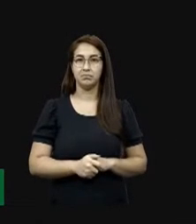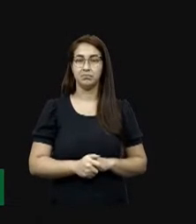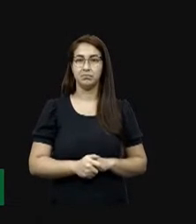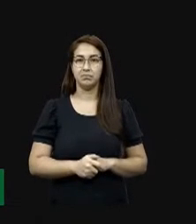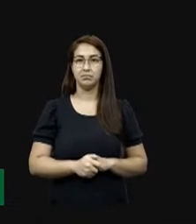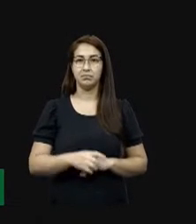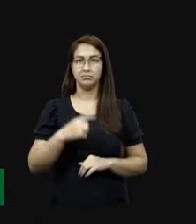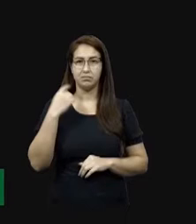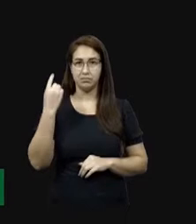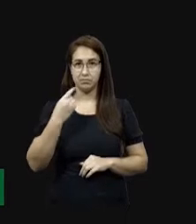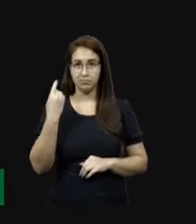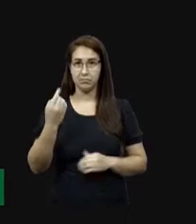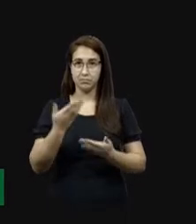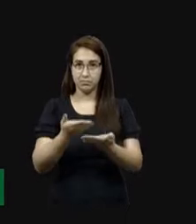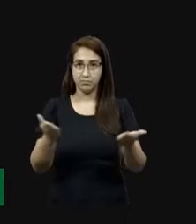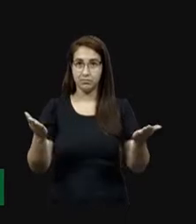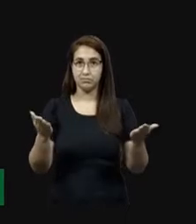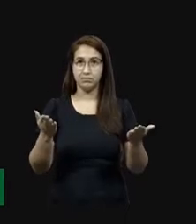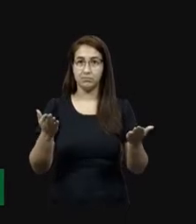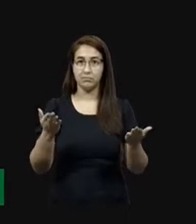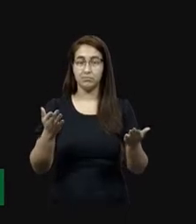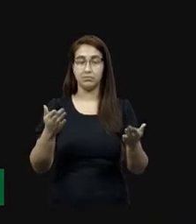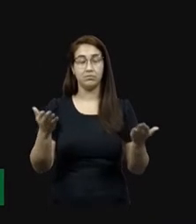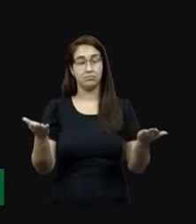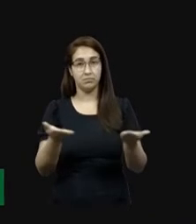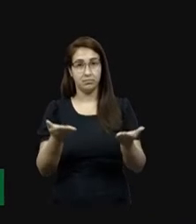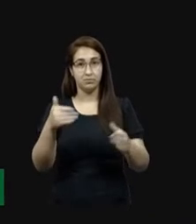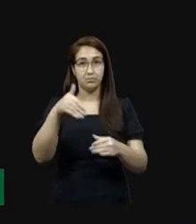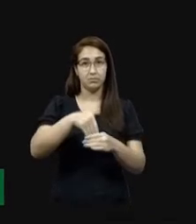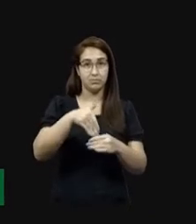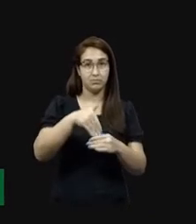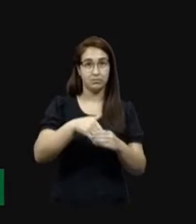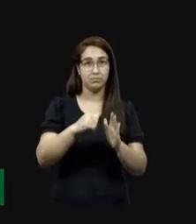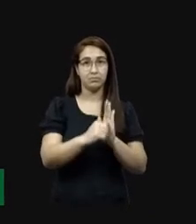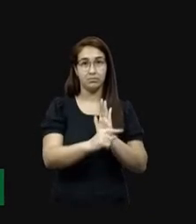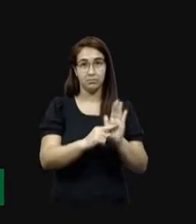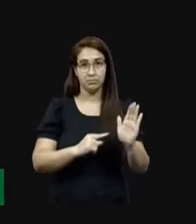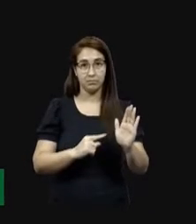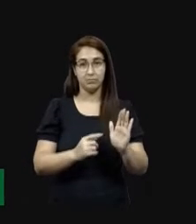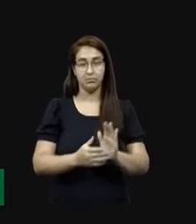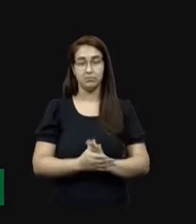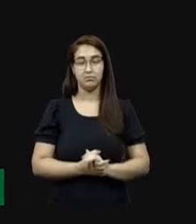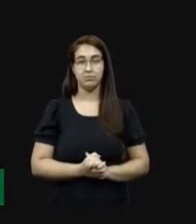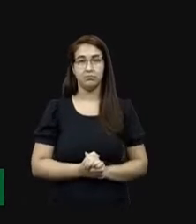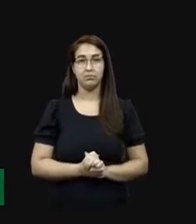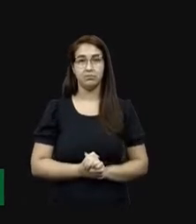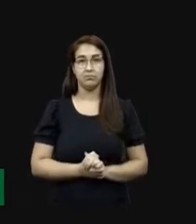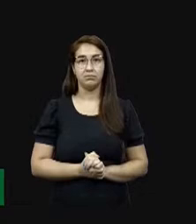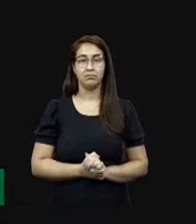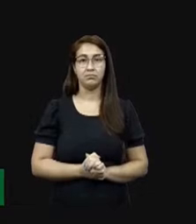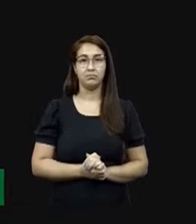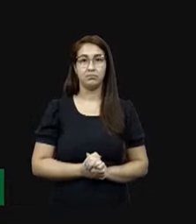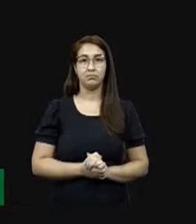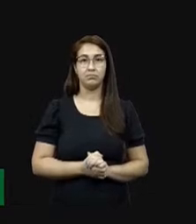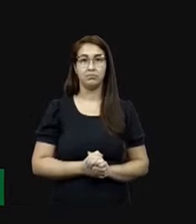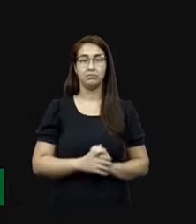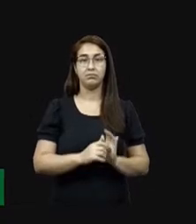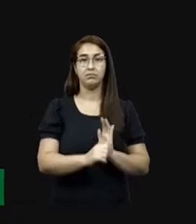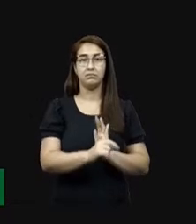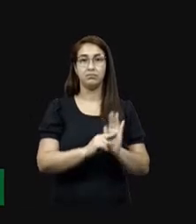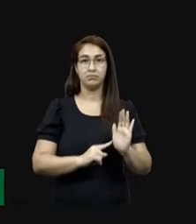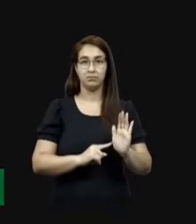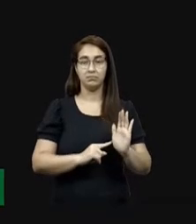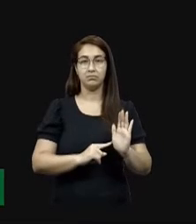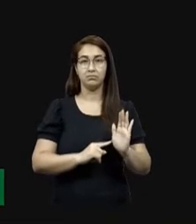Senhores deputados, nós estamos votando um veto. Só falar aqui. Veto parcial